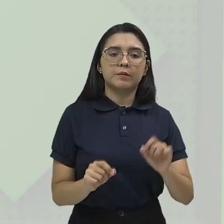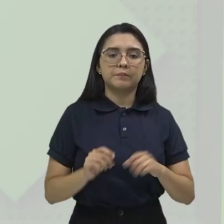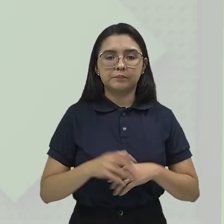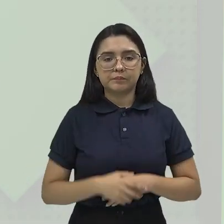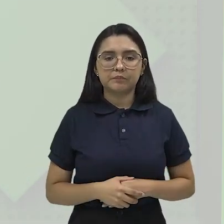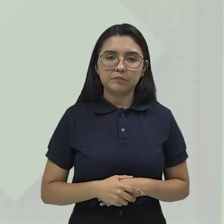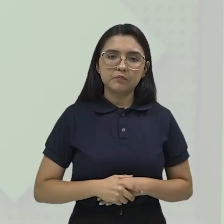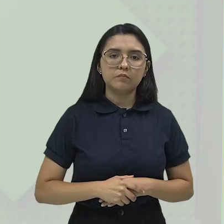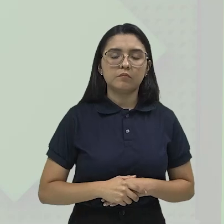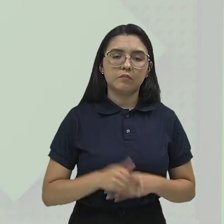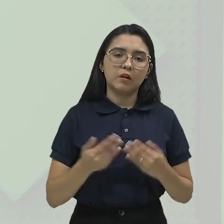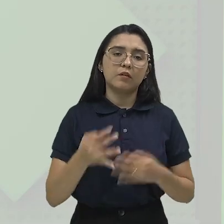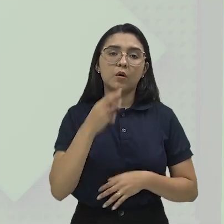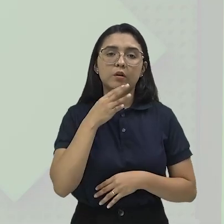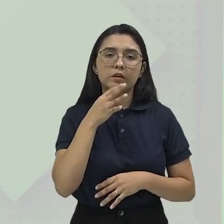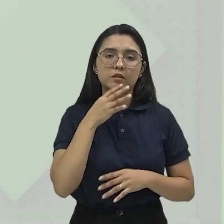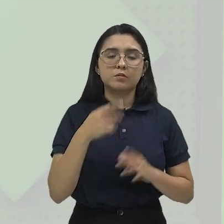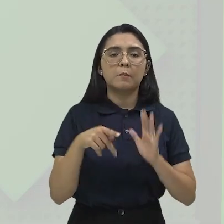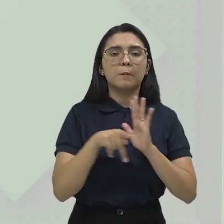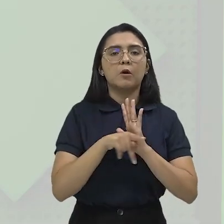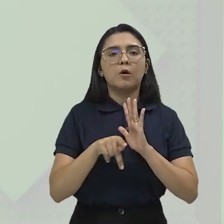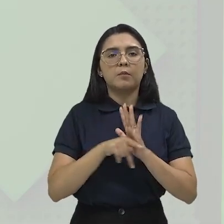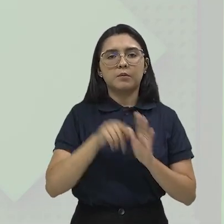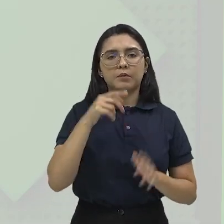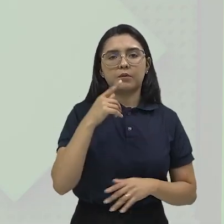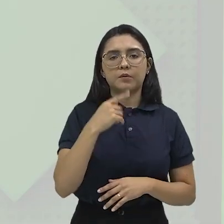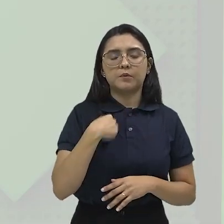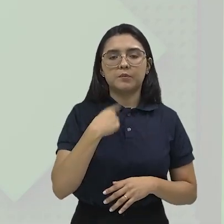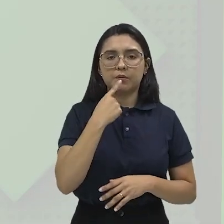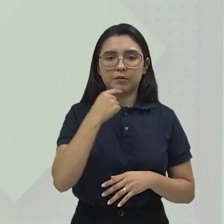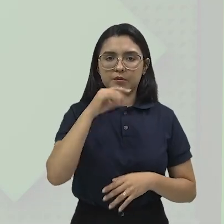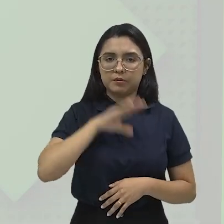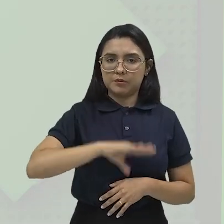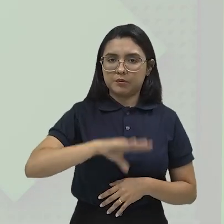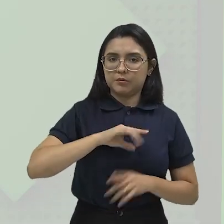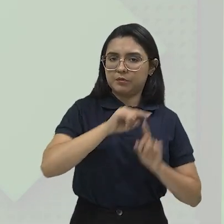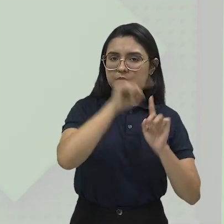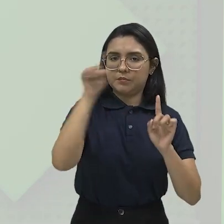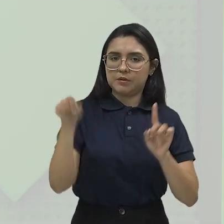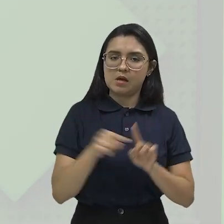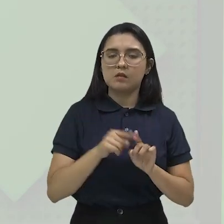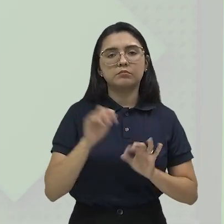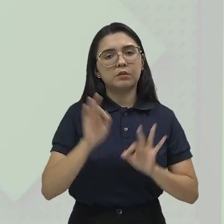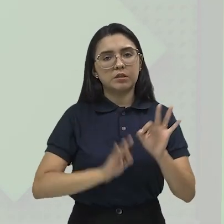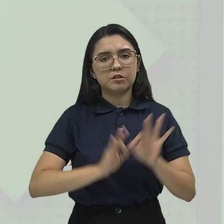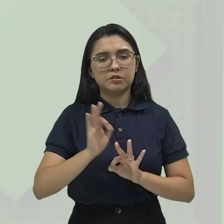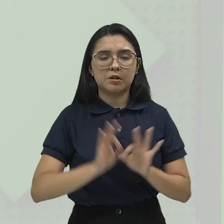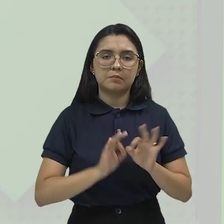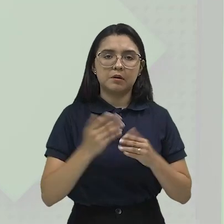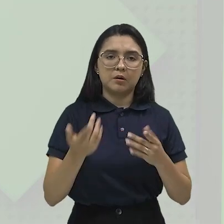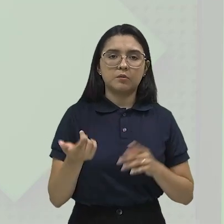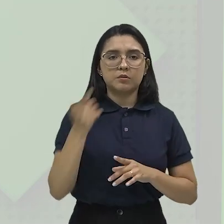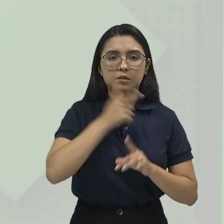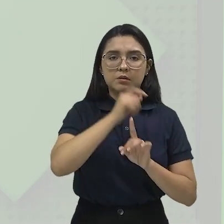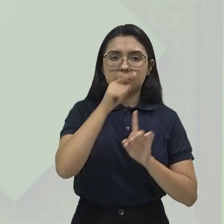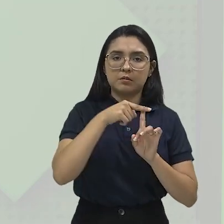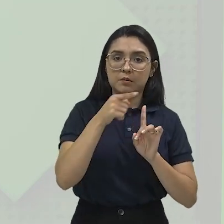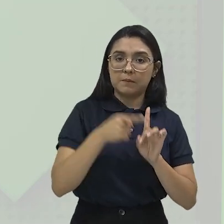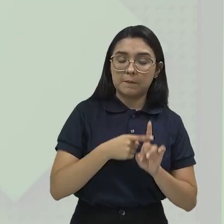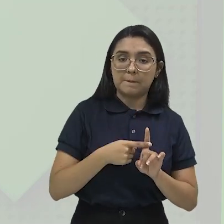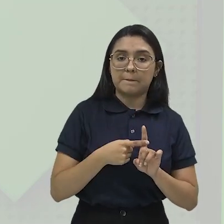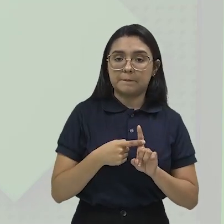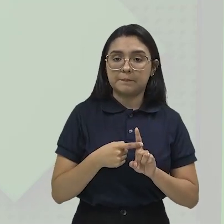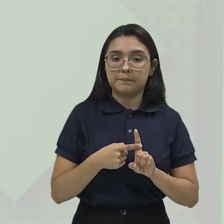conhecimento do seu próprio ciclo para se planejar para uma possível gravidez. Mas ele é um